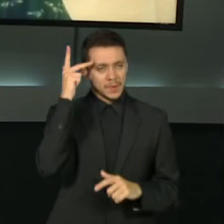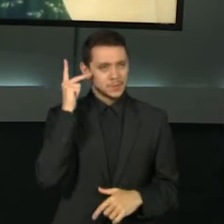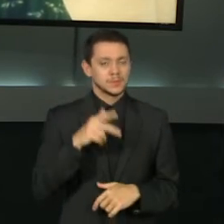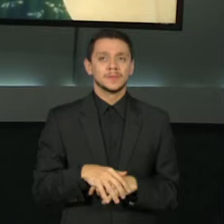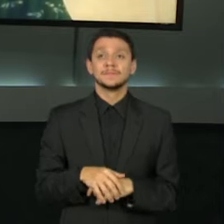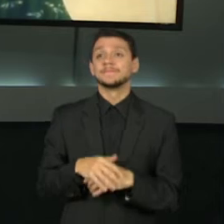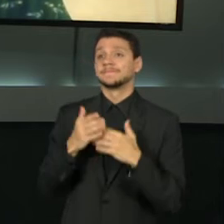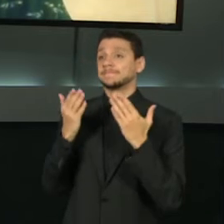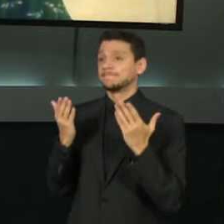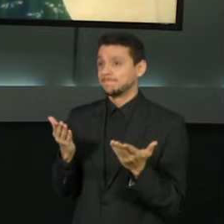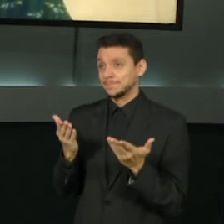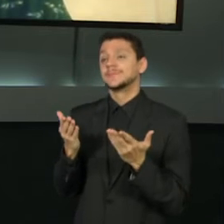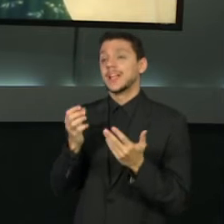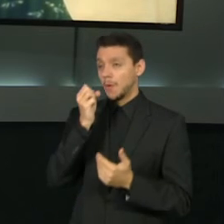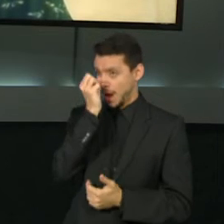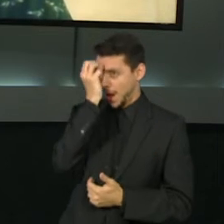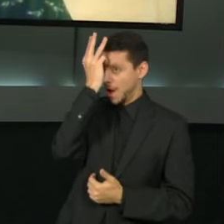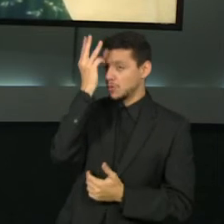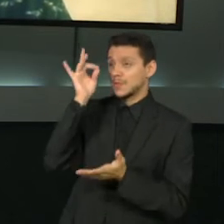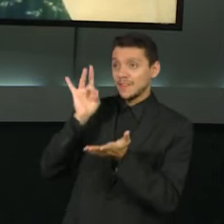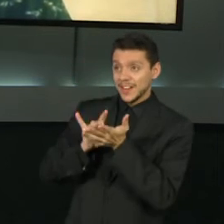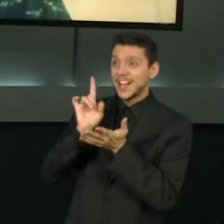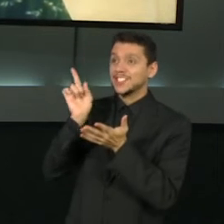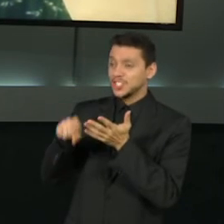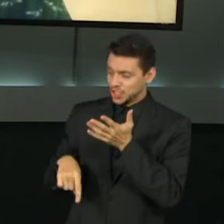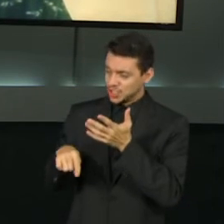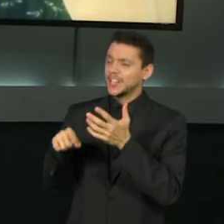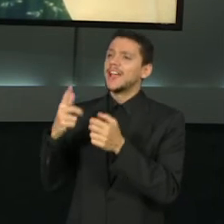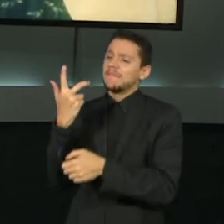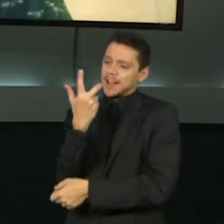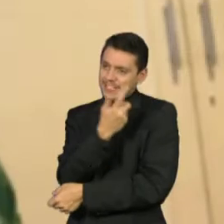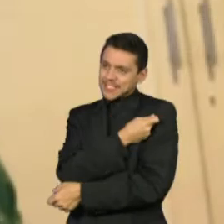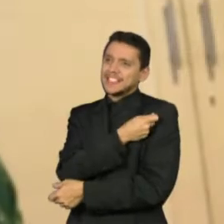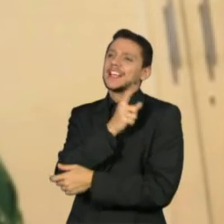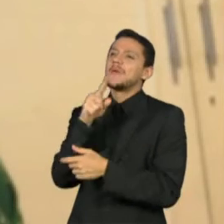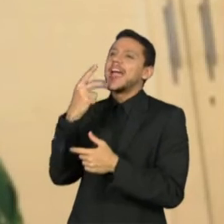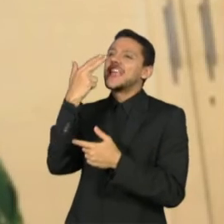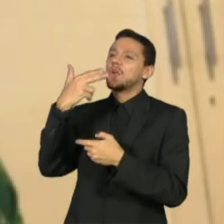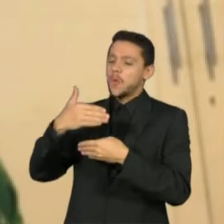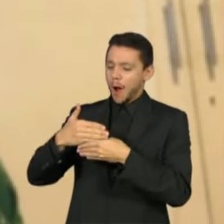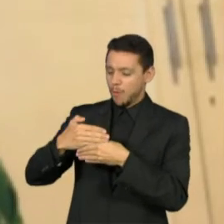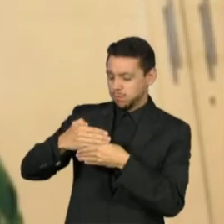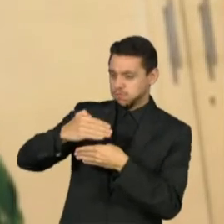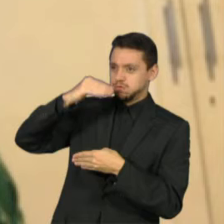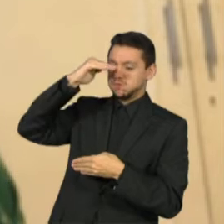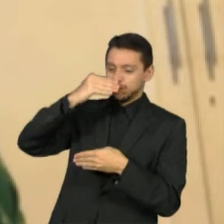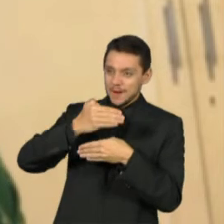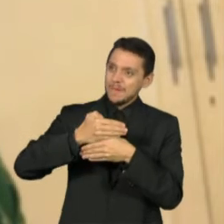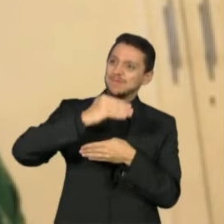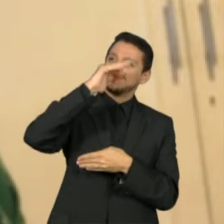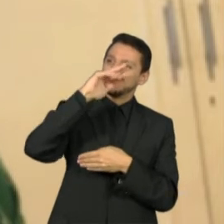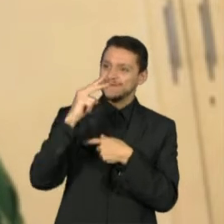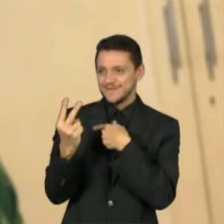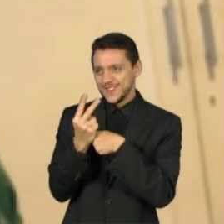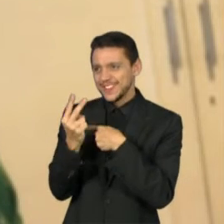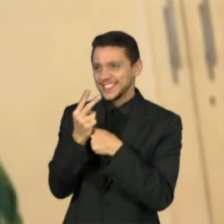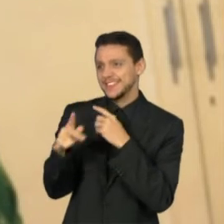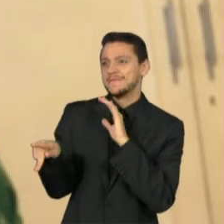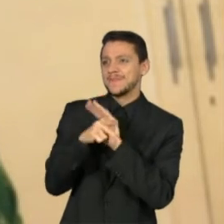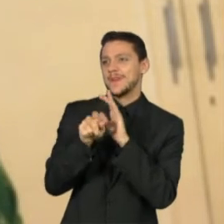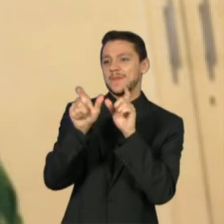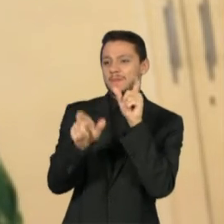a vacinação com um grande escudo, como você mesmo falou, protegendo a população das